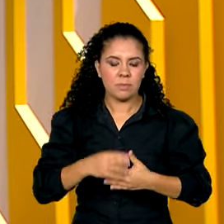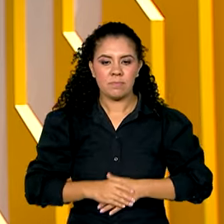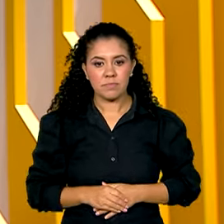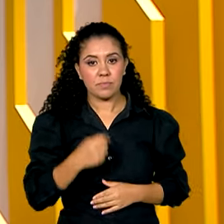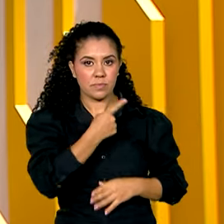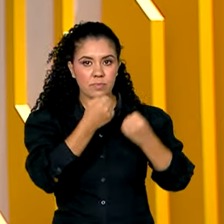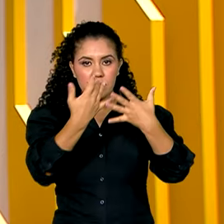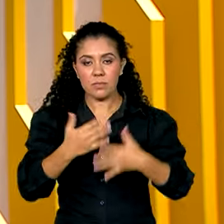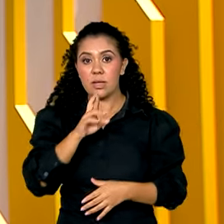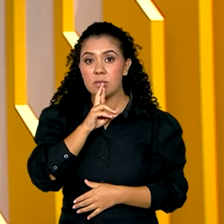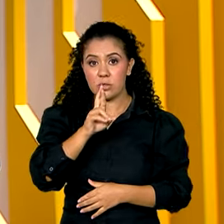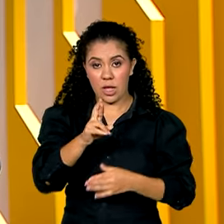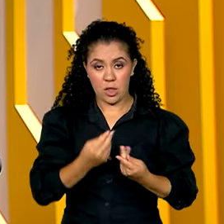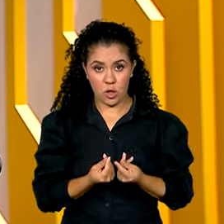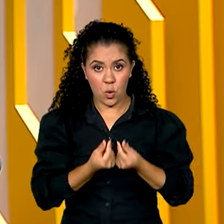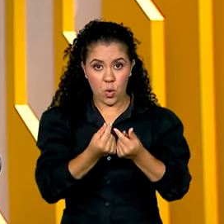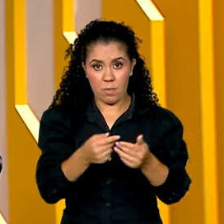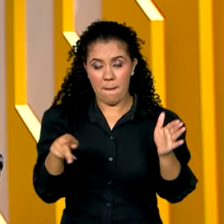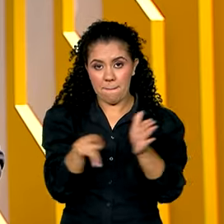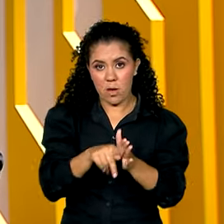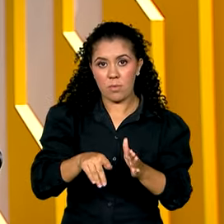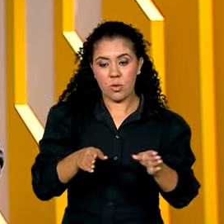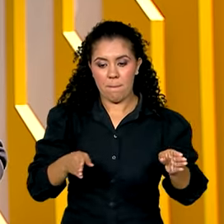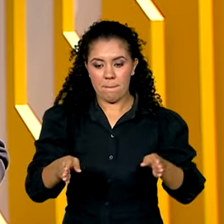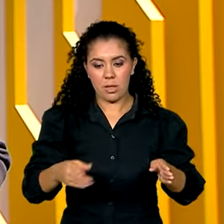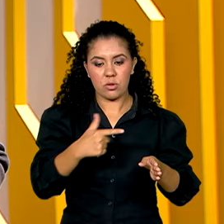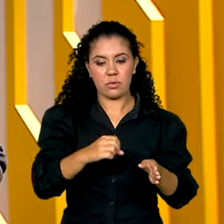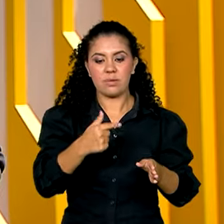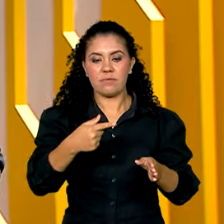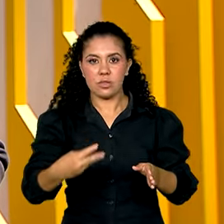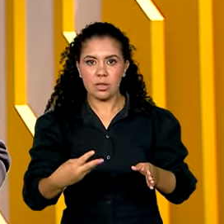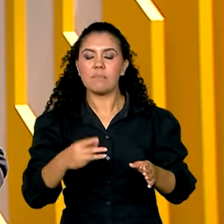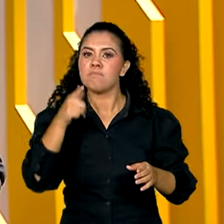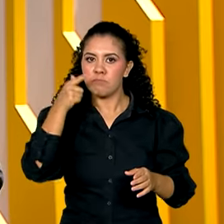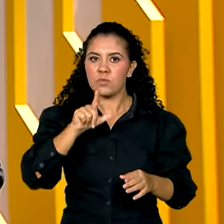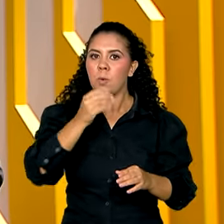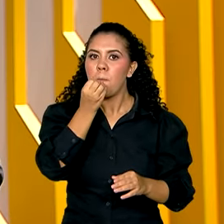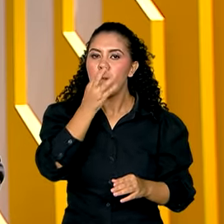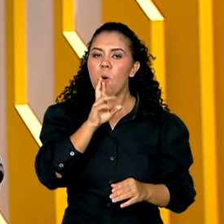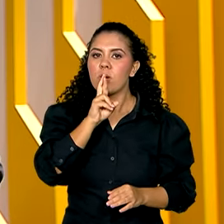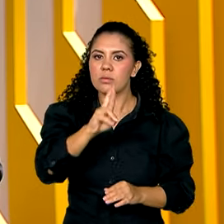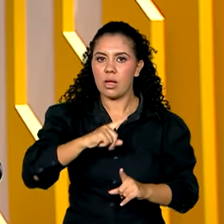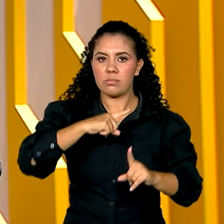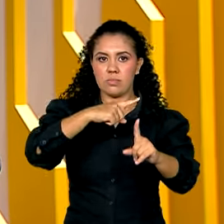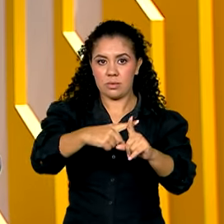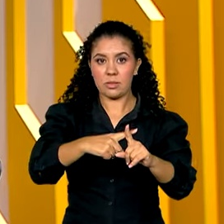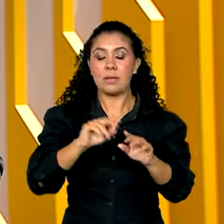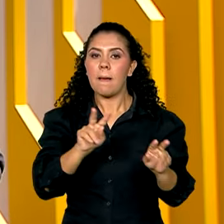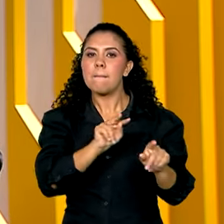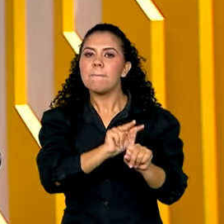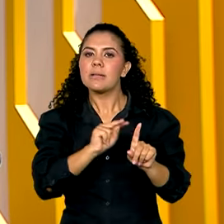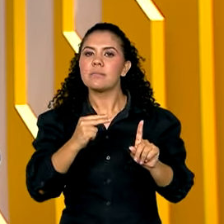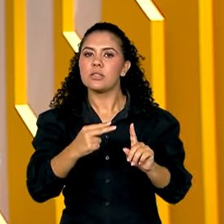Os resultados da economia em 2023 surpreenderam positivamente o mercado e a perspectiva para 2024